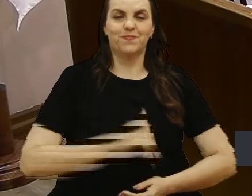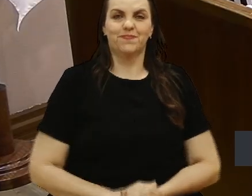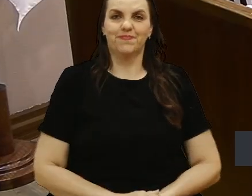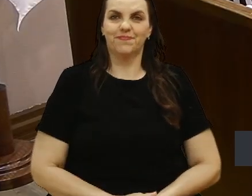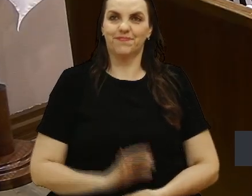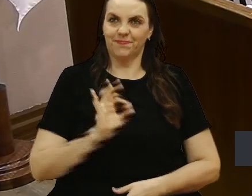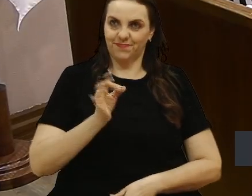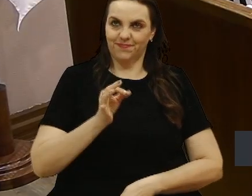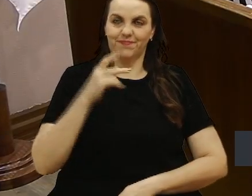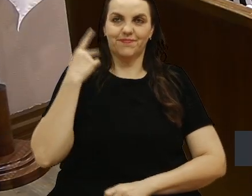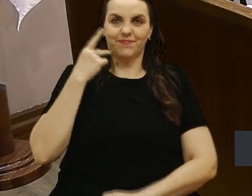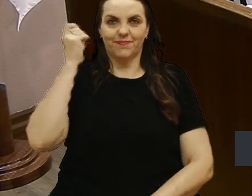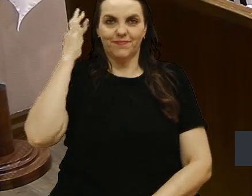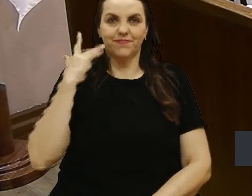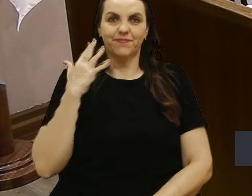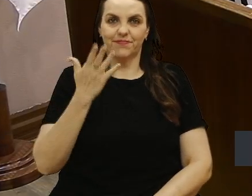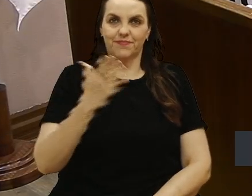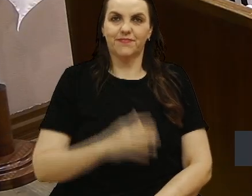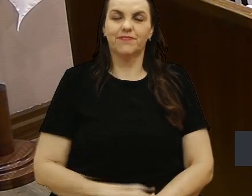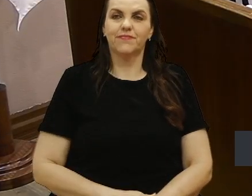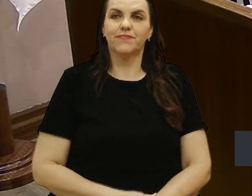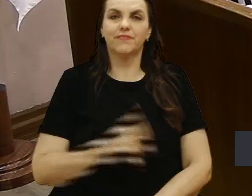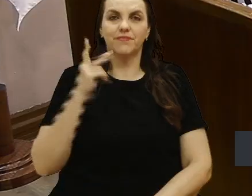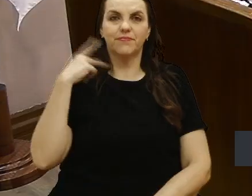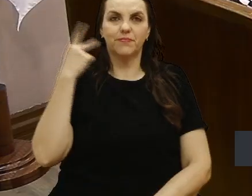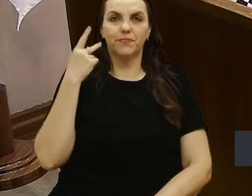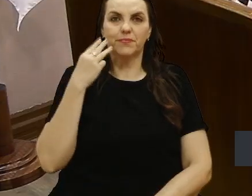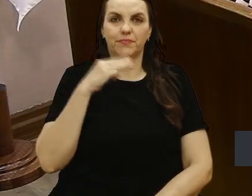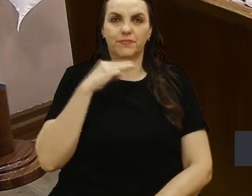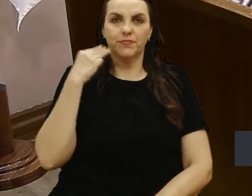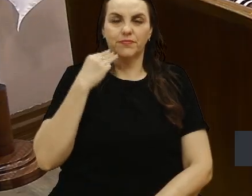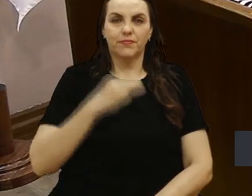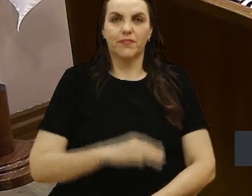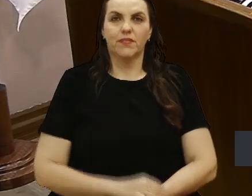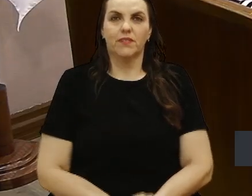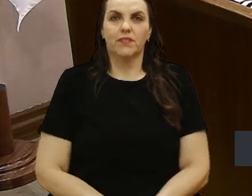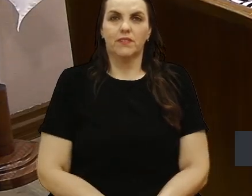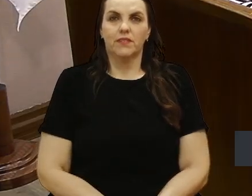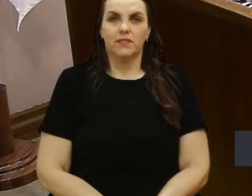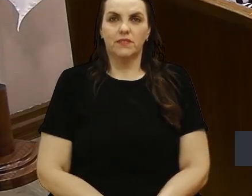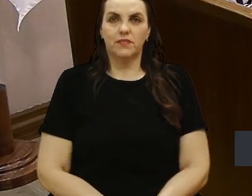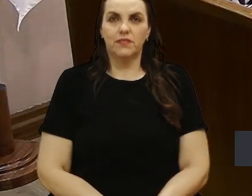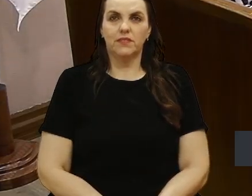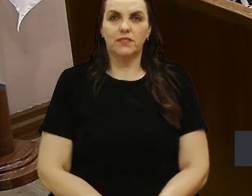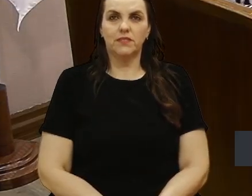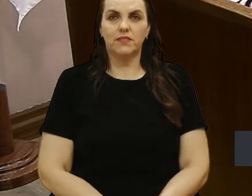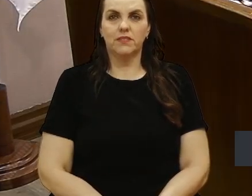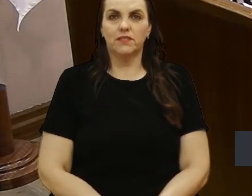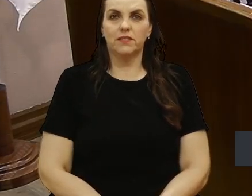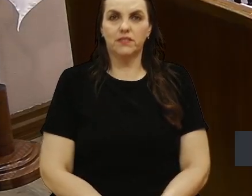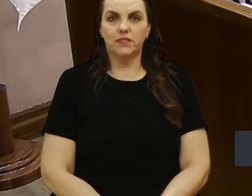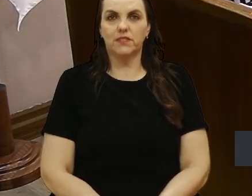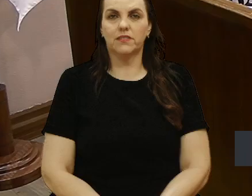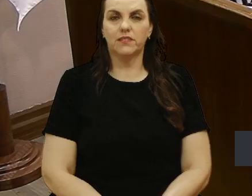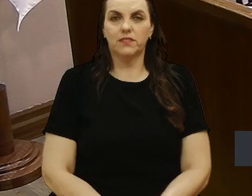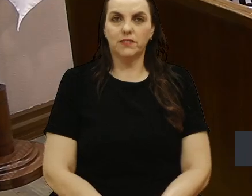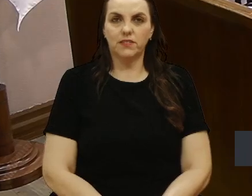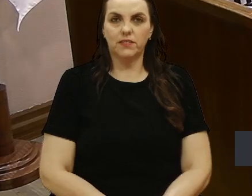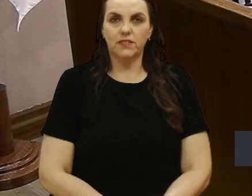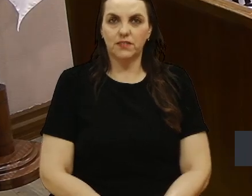Segue em declaração de líder, vereadora Marisol Santos. Muito obrigada. Questão e aí, de ordem,